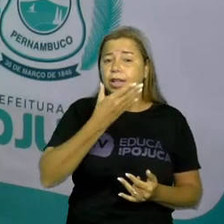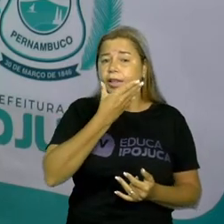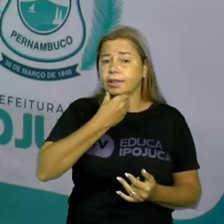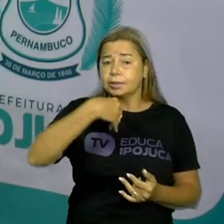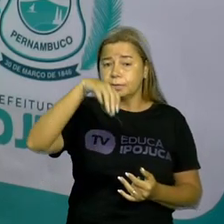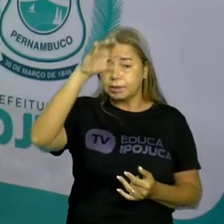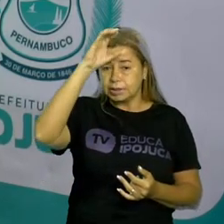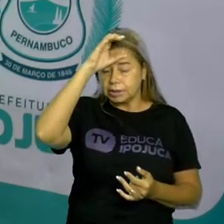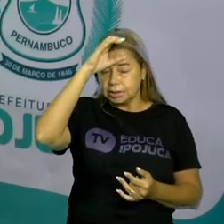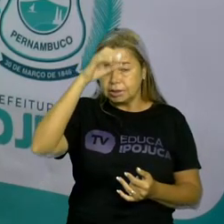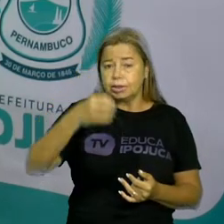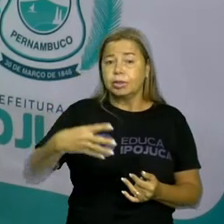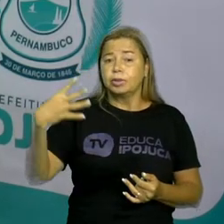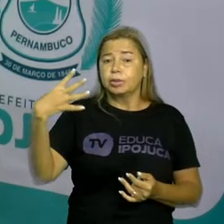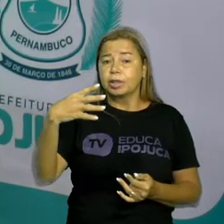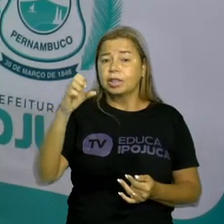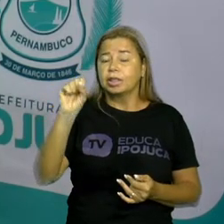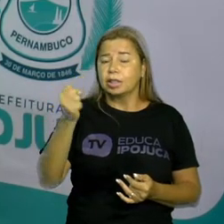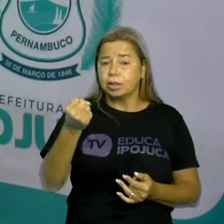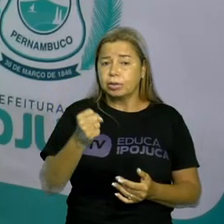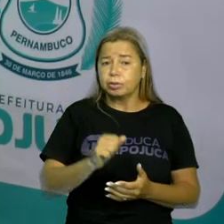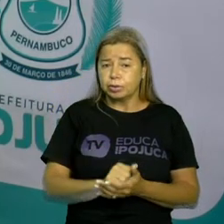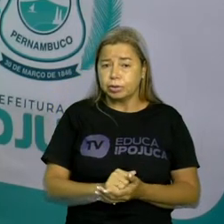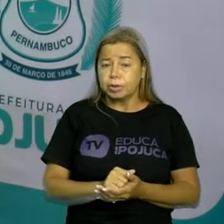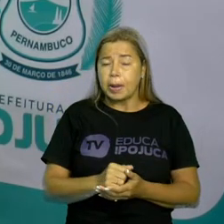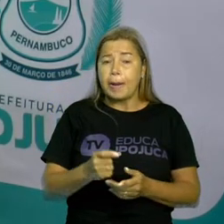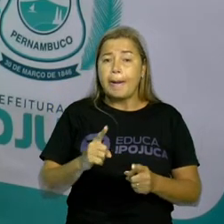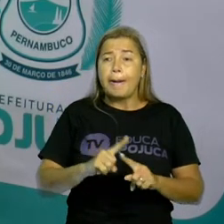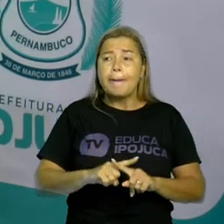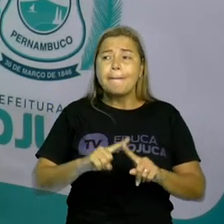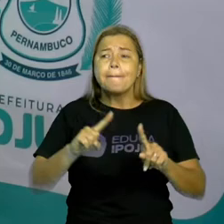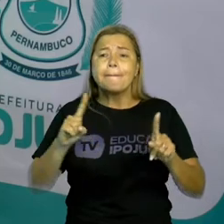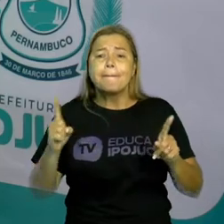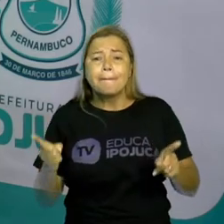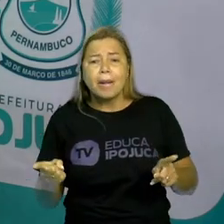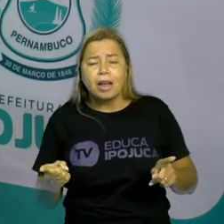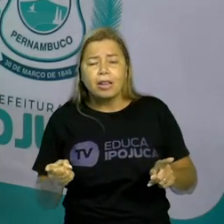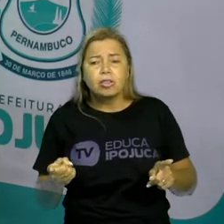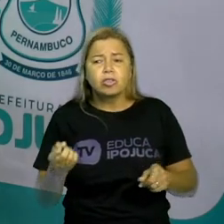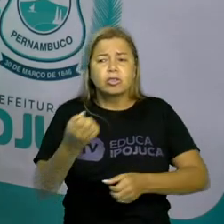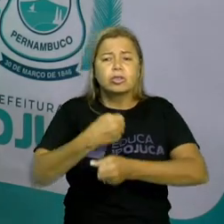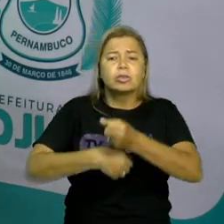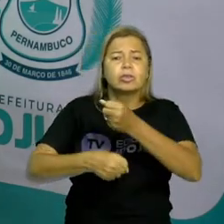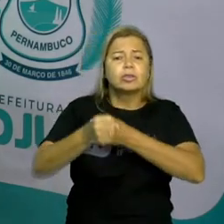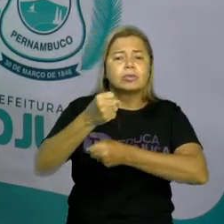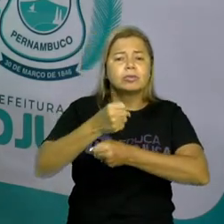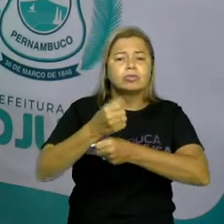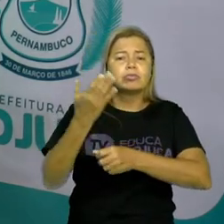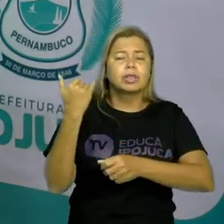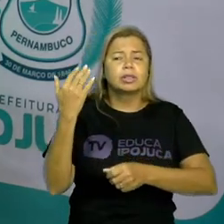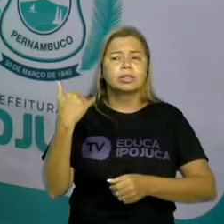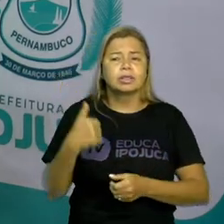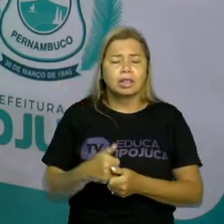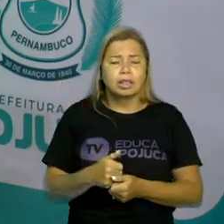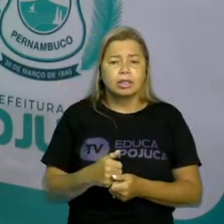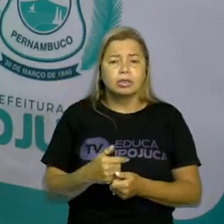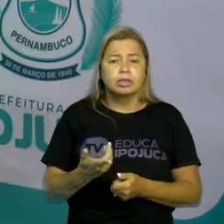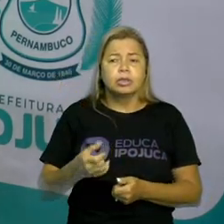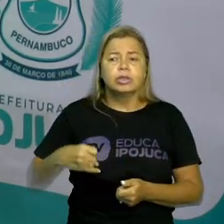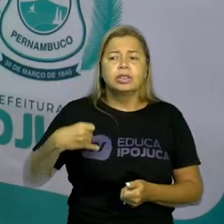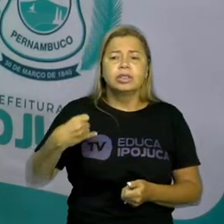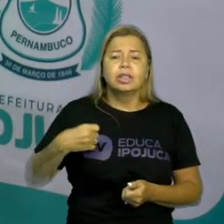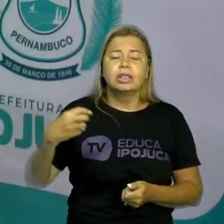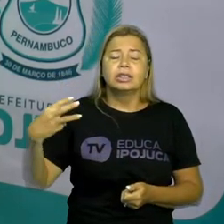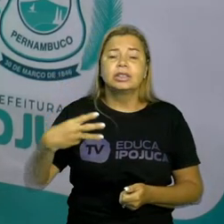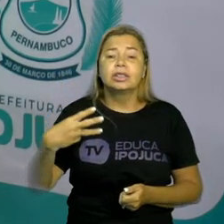ele quer saber qual é o ano que ele tinha quando para completar 32. Então, eu coloco 48 menos o 32, eu vou achar um